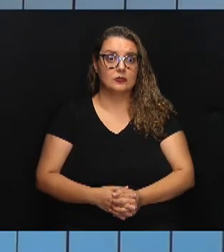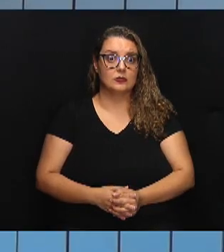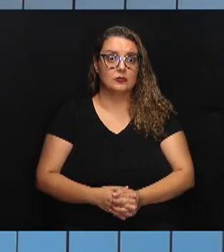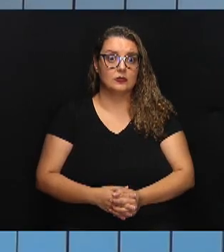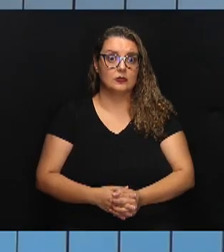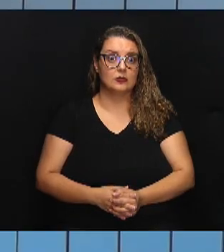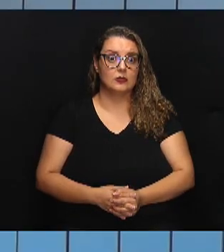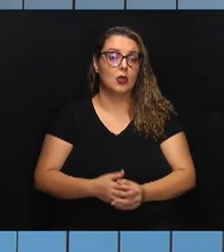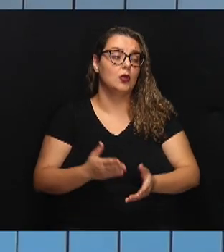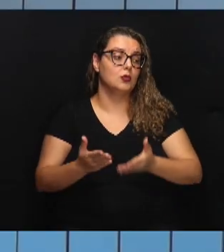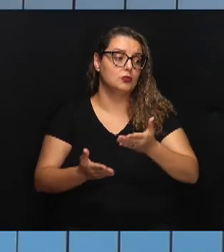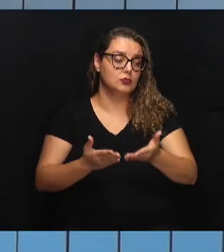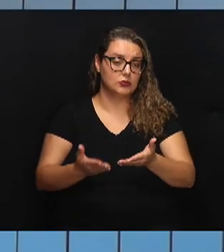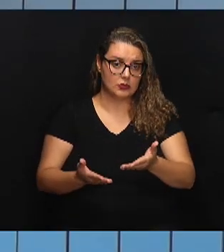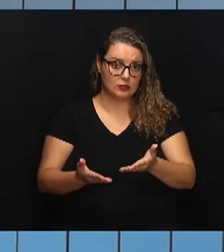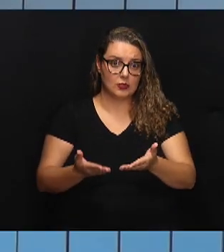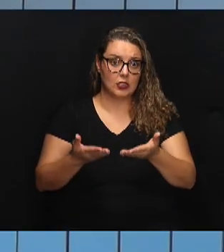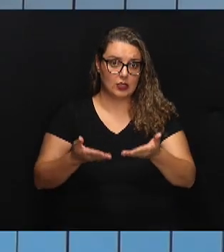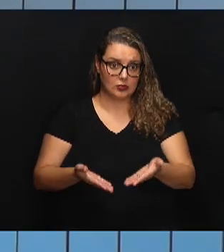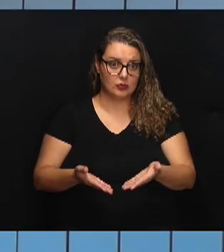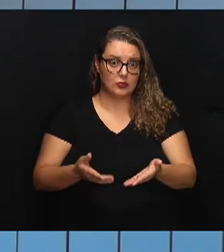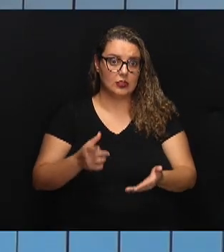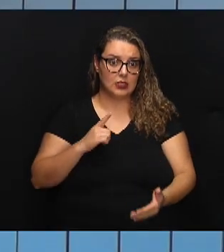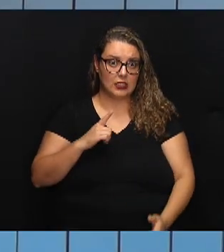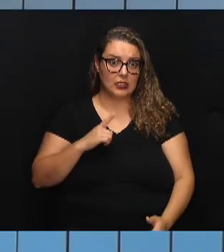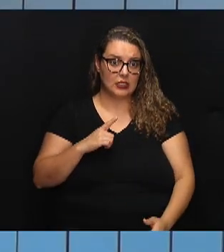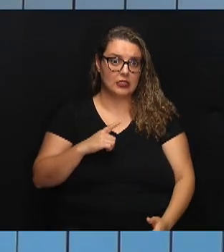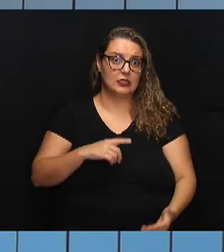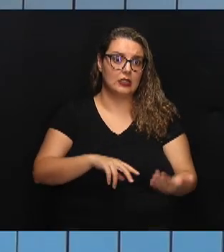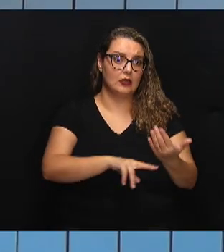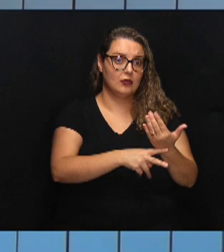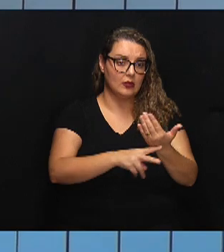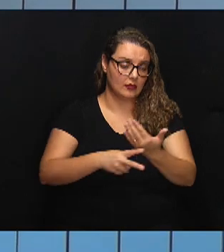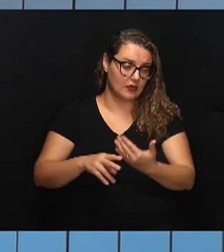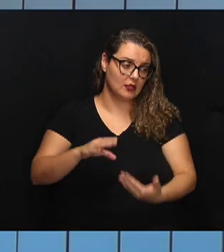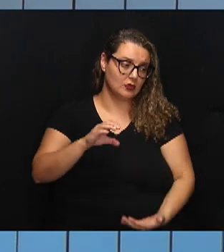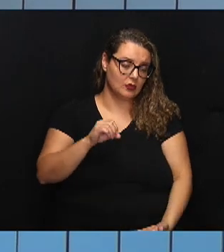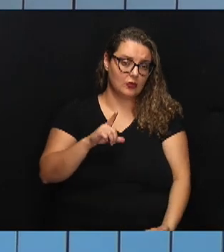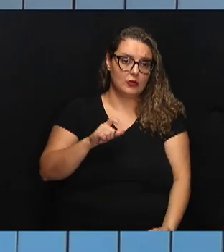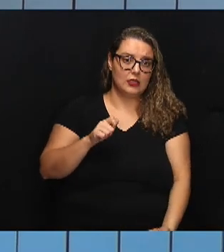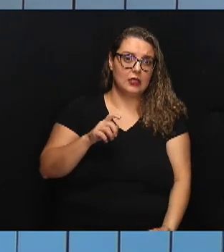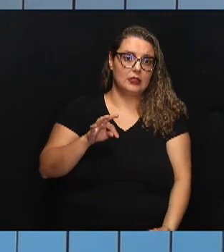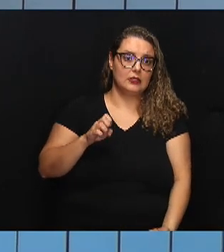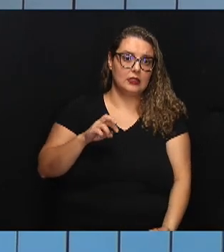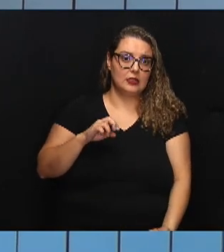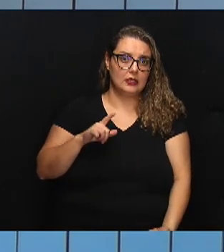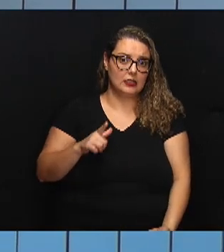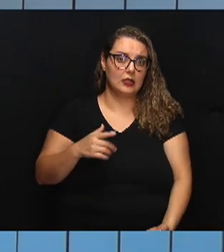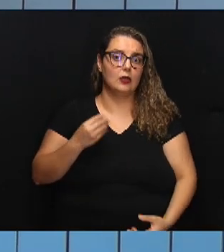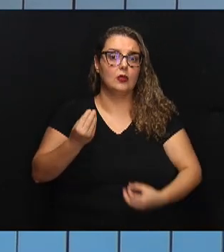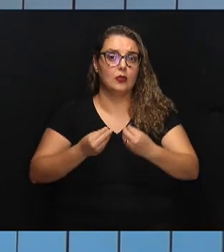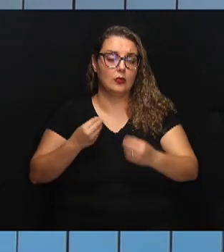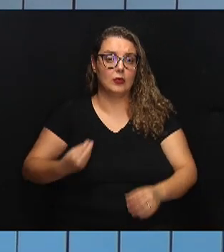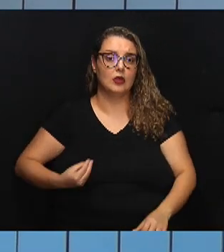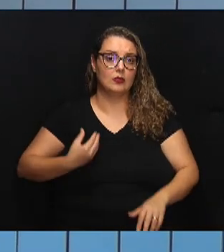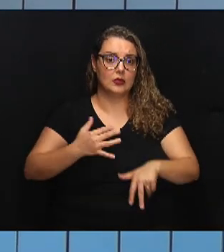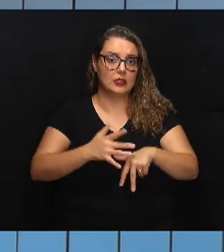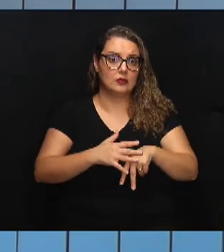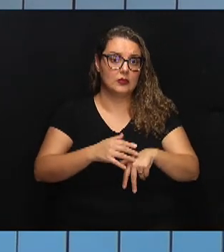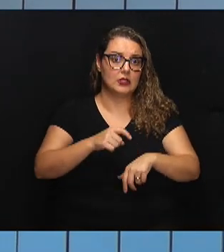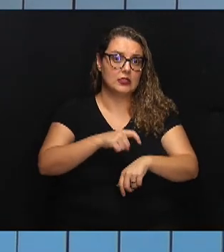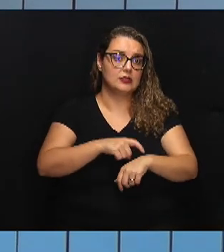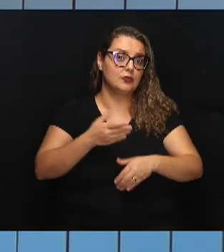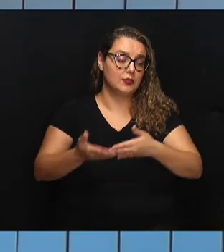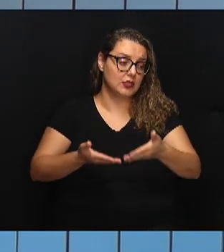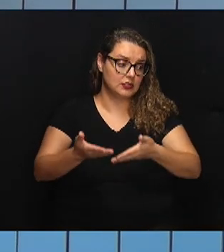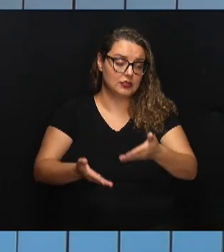O tratamento em si, ele gera muitos efeitos colaterais, né? Como que fica a vida do paciente nesse tratamento